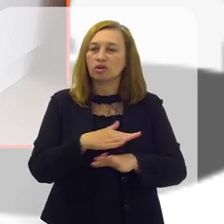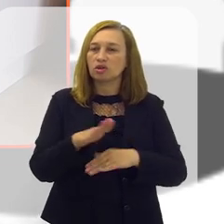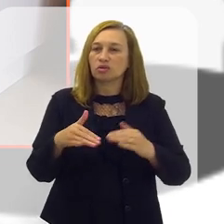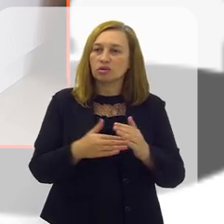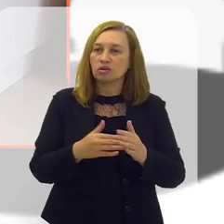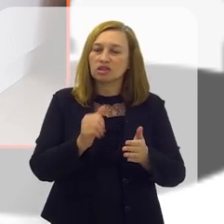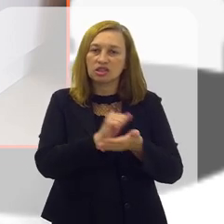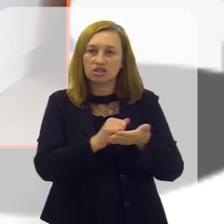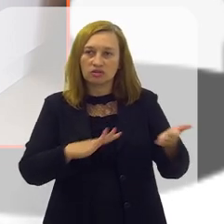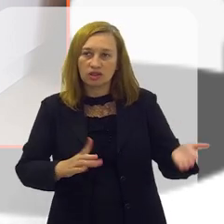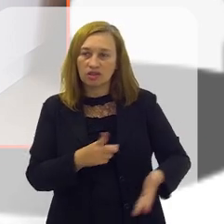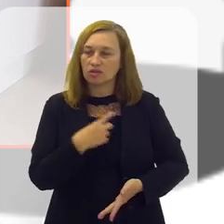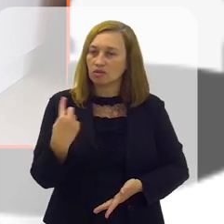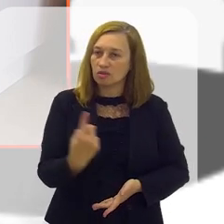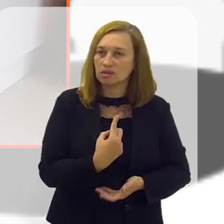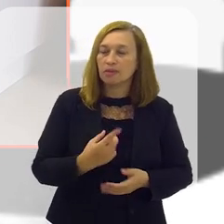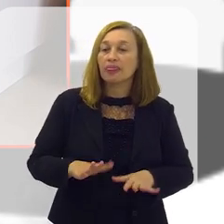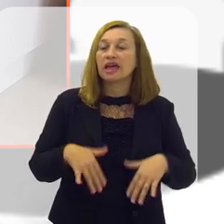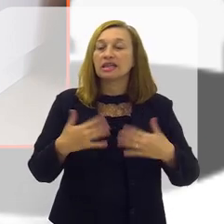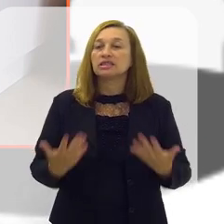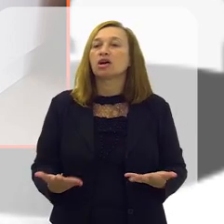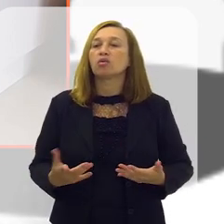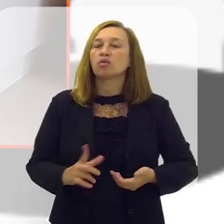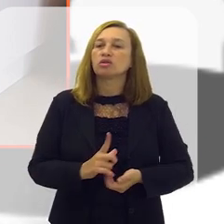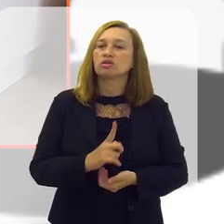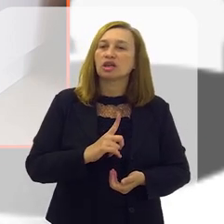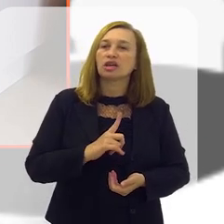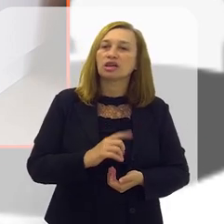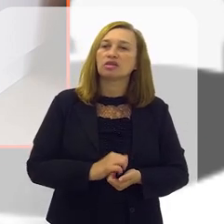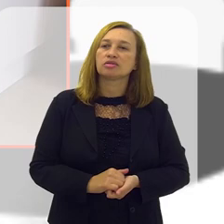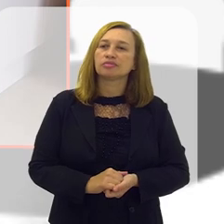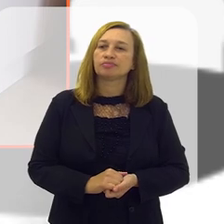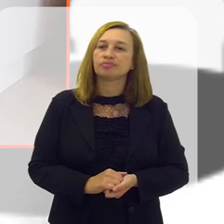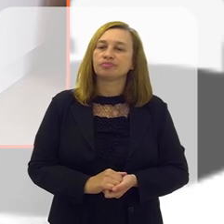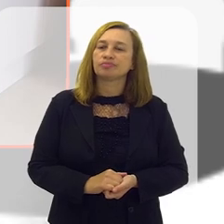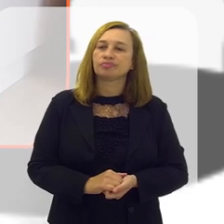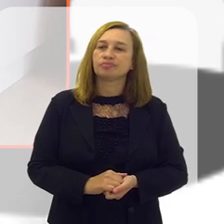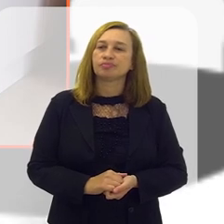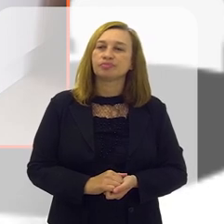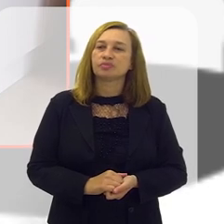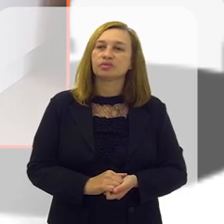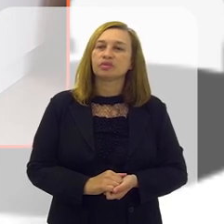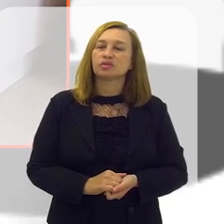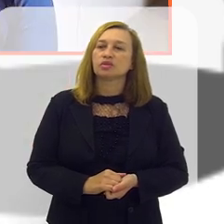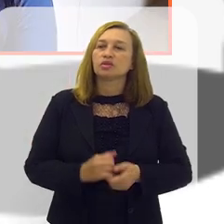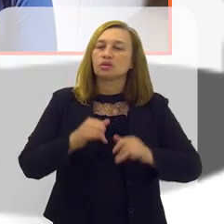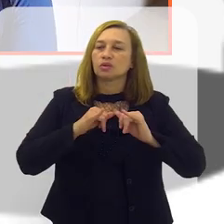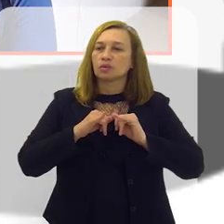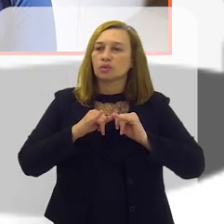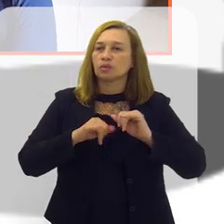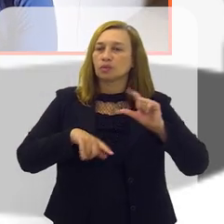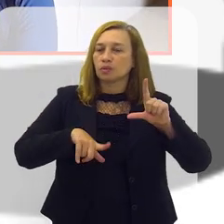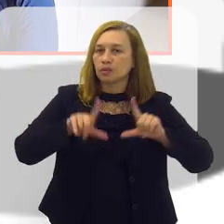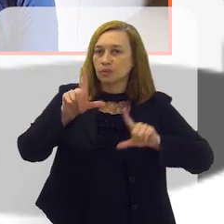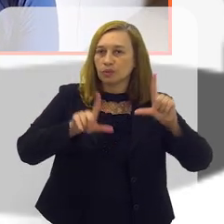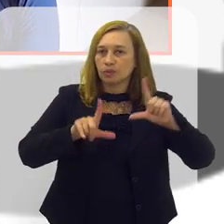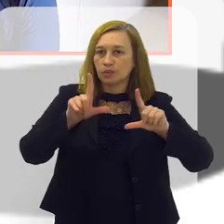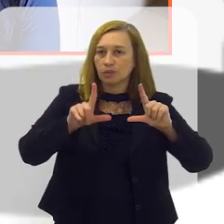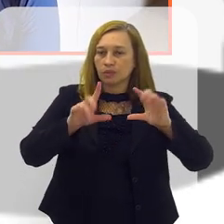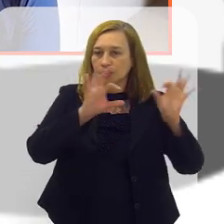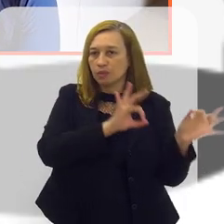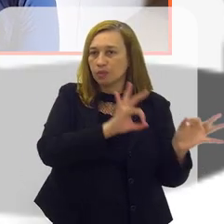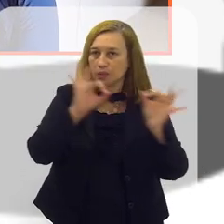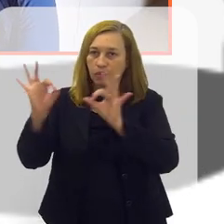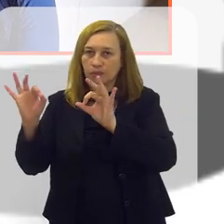nossas atividades. Então, quando a gente tem um veículo de informação como esse programa aqui,